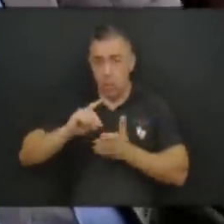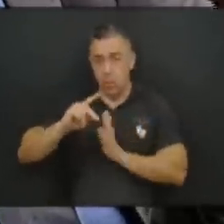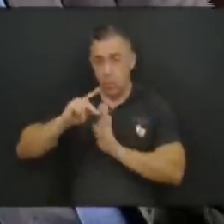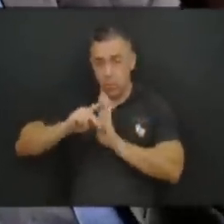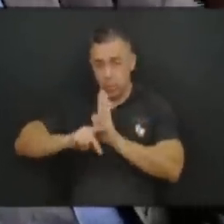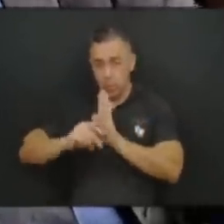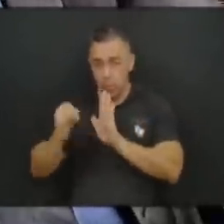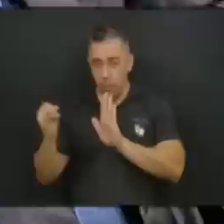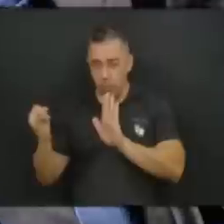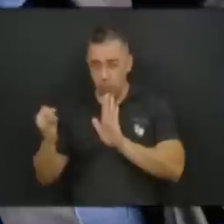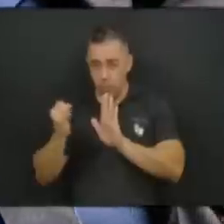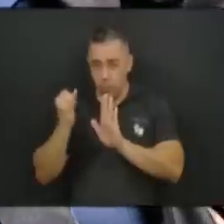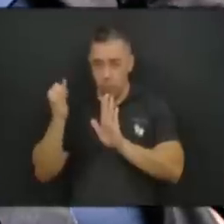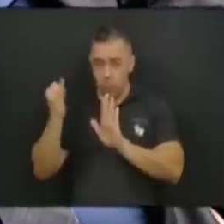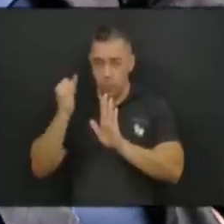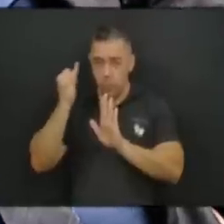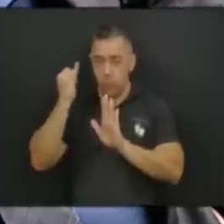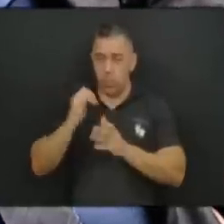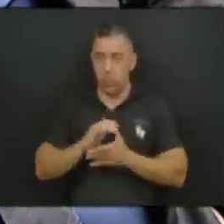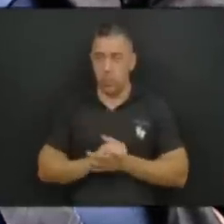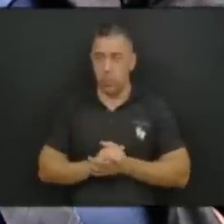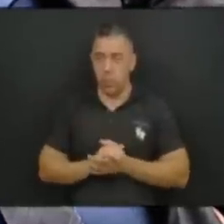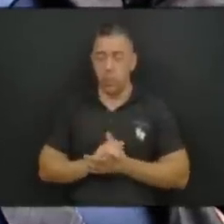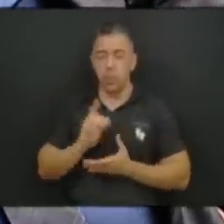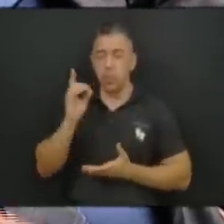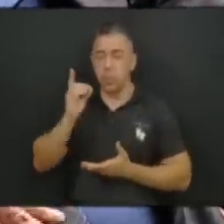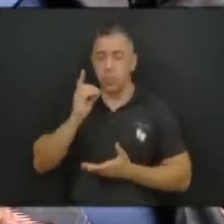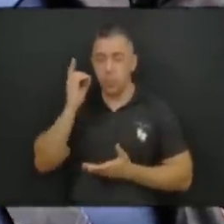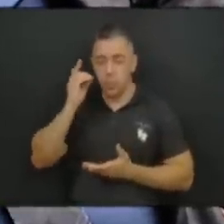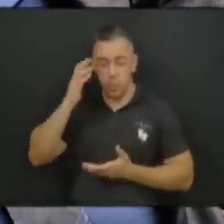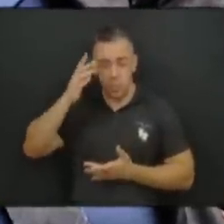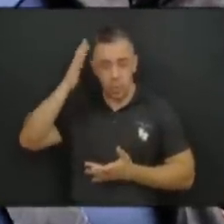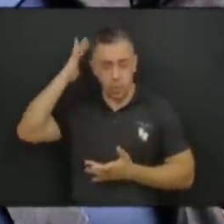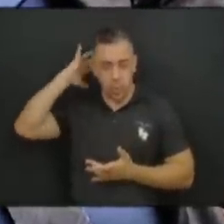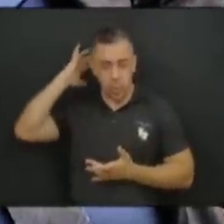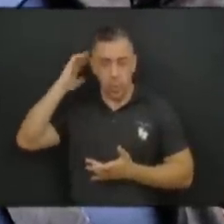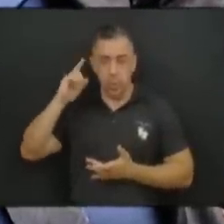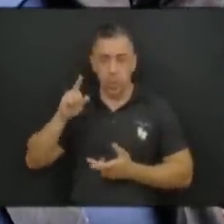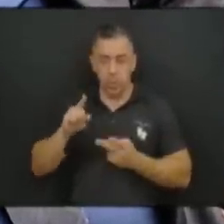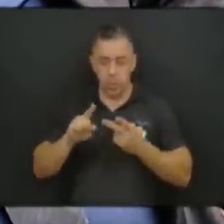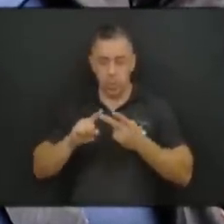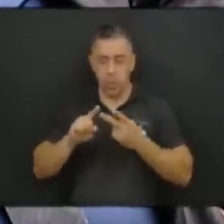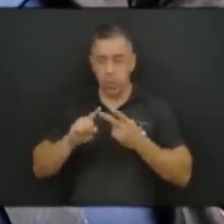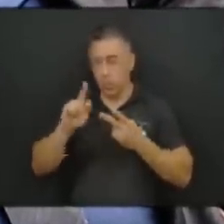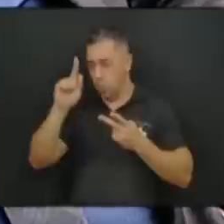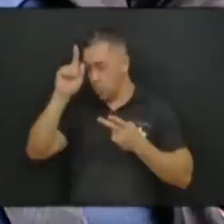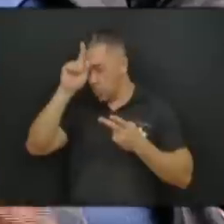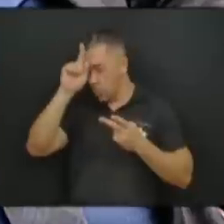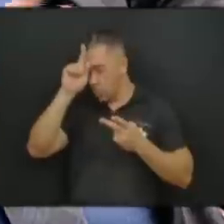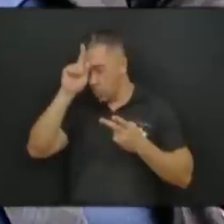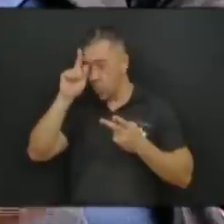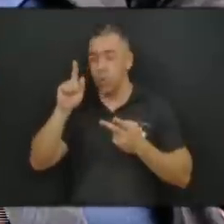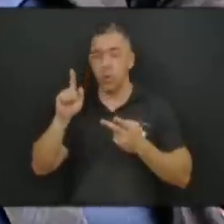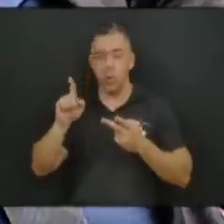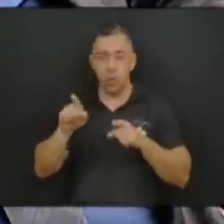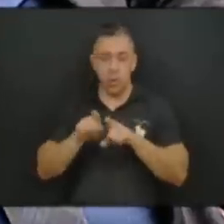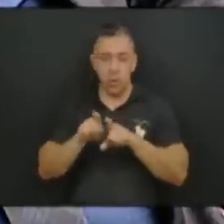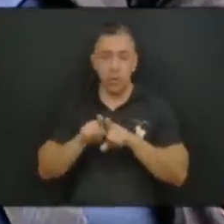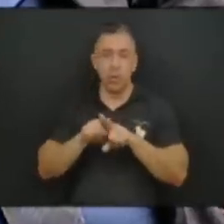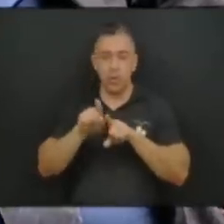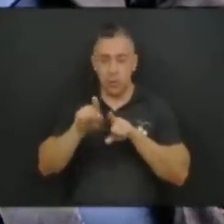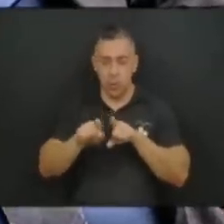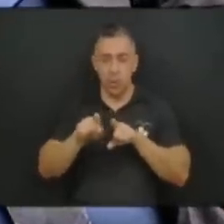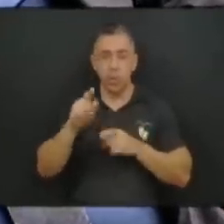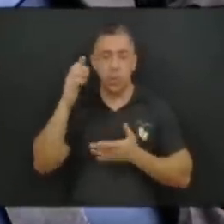projeto importantíssimo e o deputado Romanelli de como Deputado gorda avançava um pouco e deputado